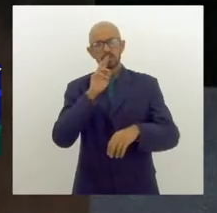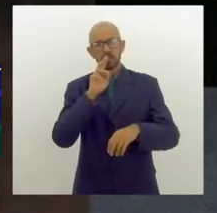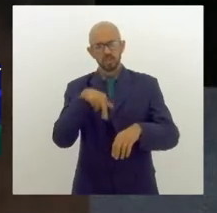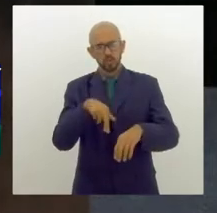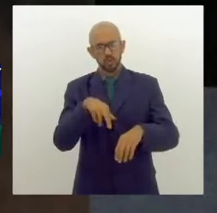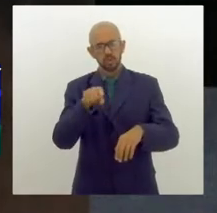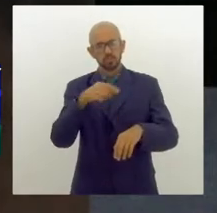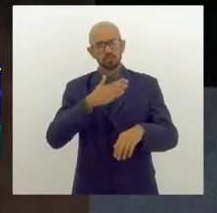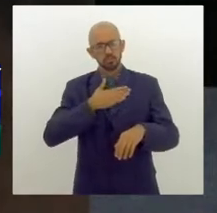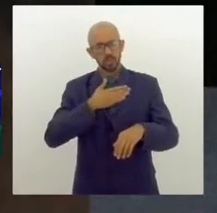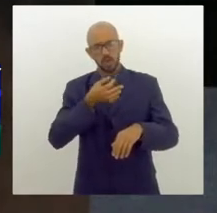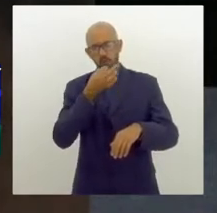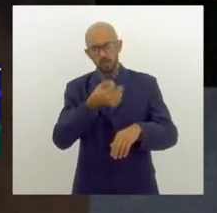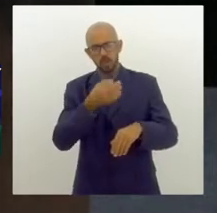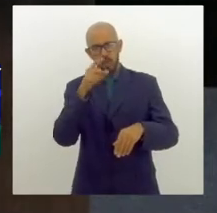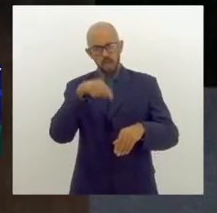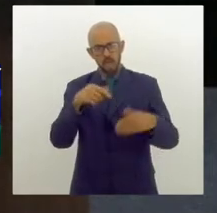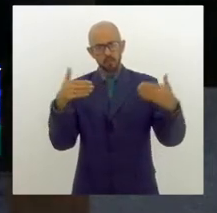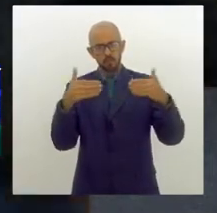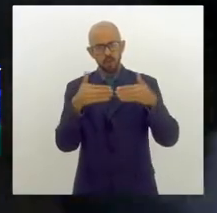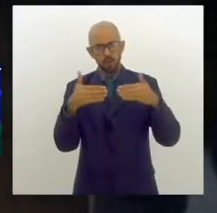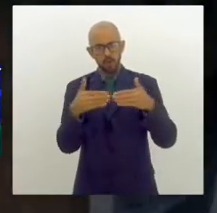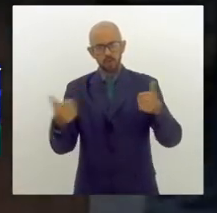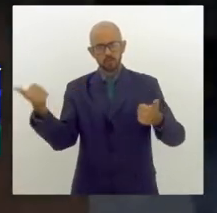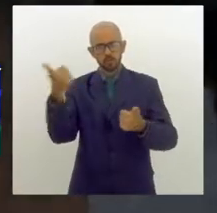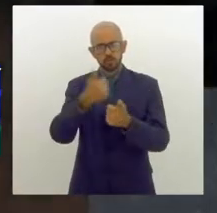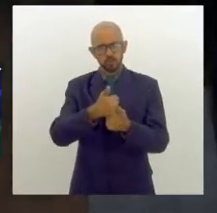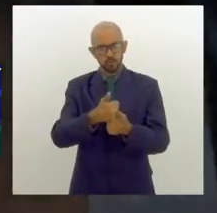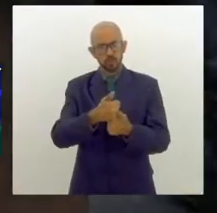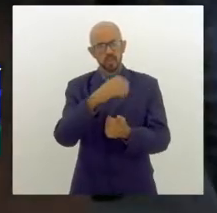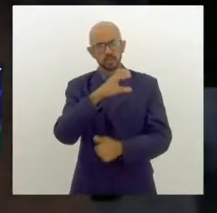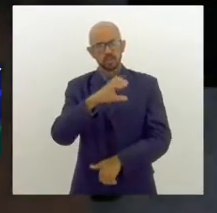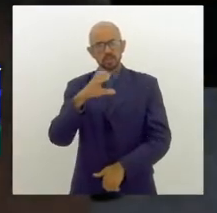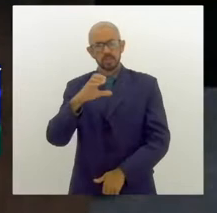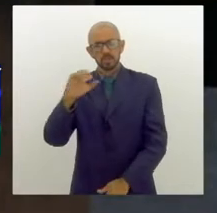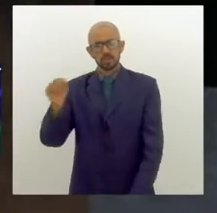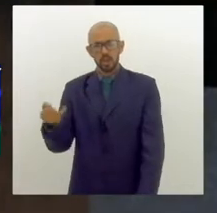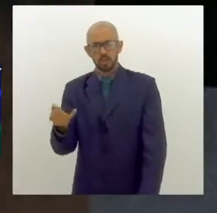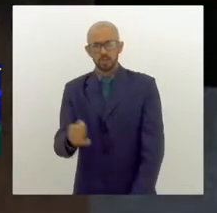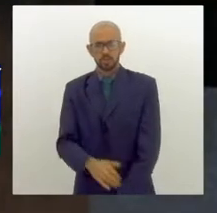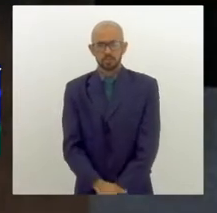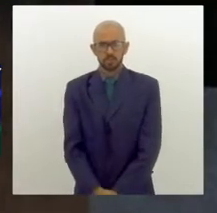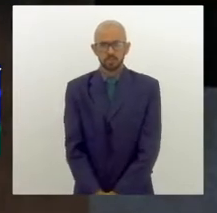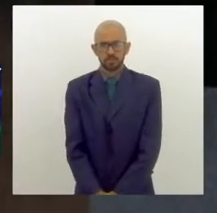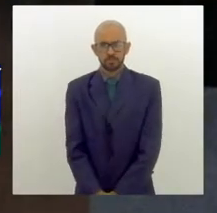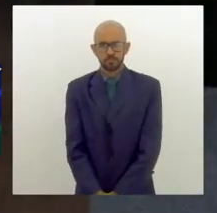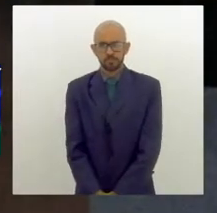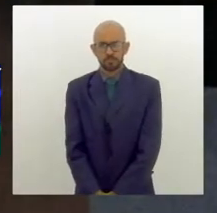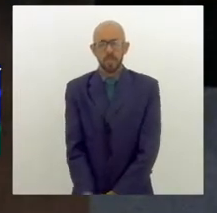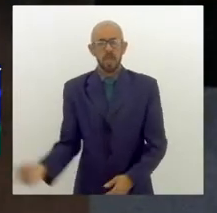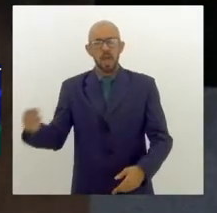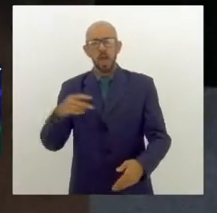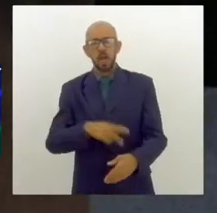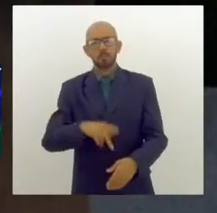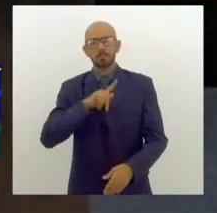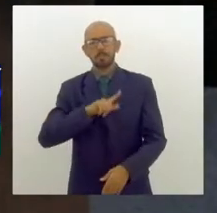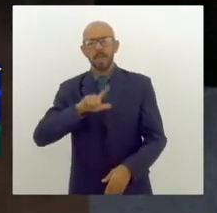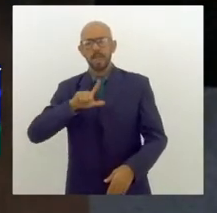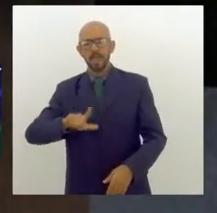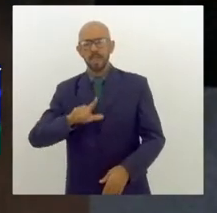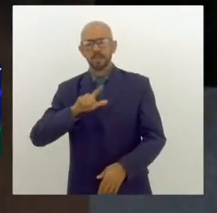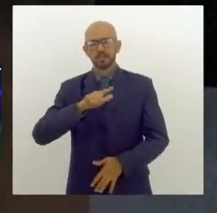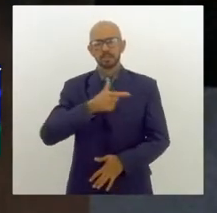é favorável ao substitutivo da Comissão de Constituição e Justiça ao projeto de lei